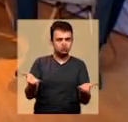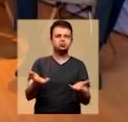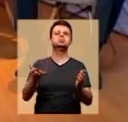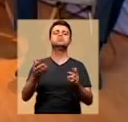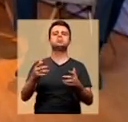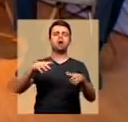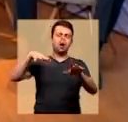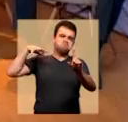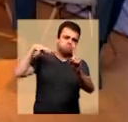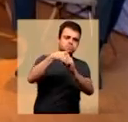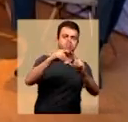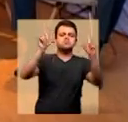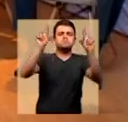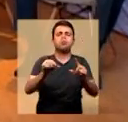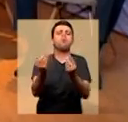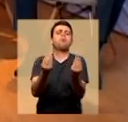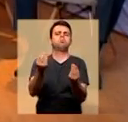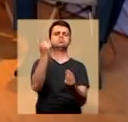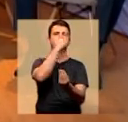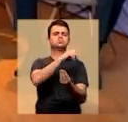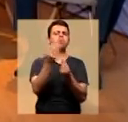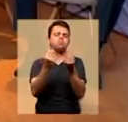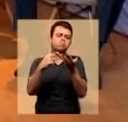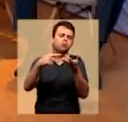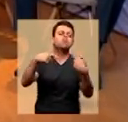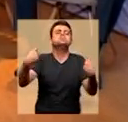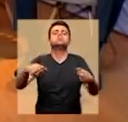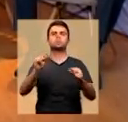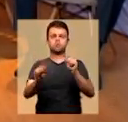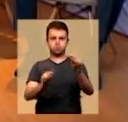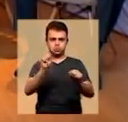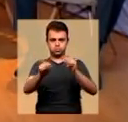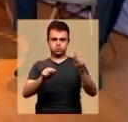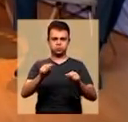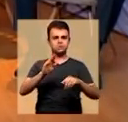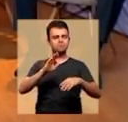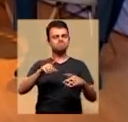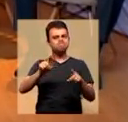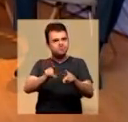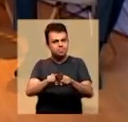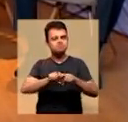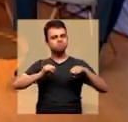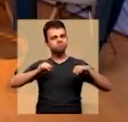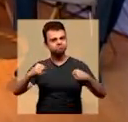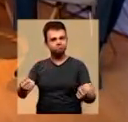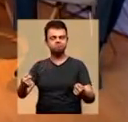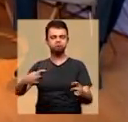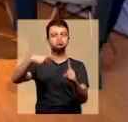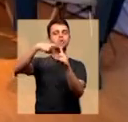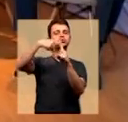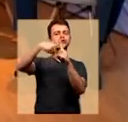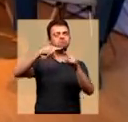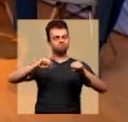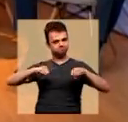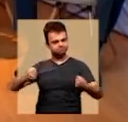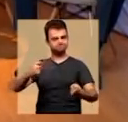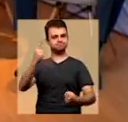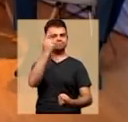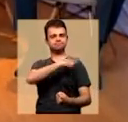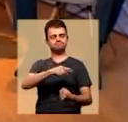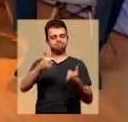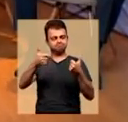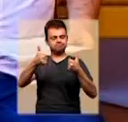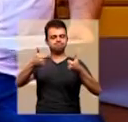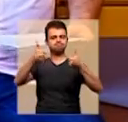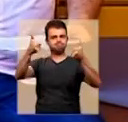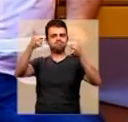tentar reduzir esses acidentes e como ter ações positivas para que esse problema,